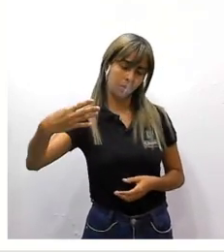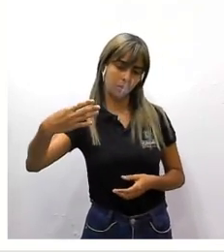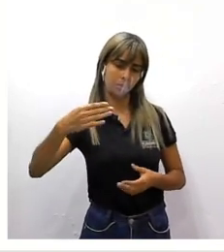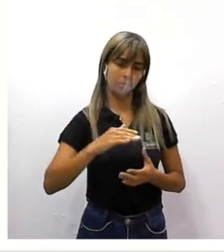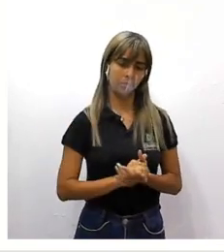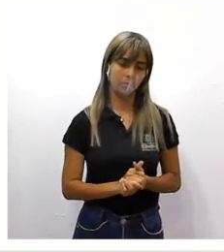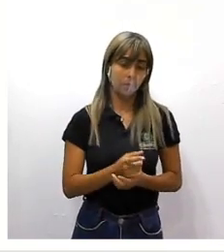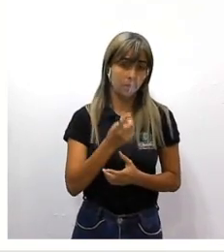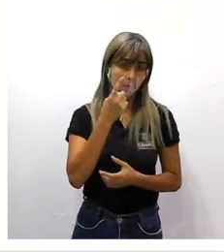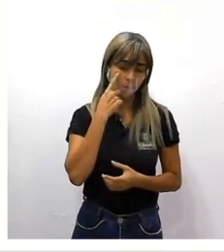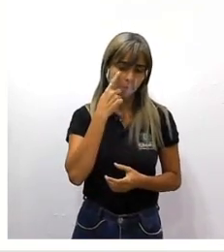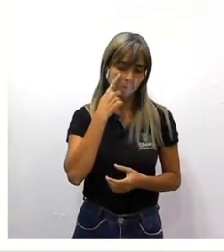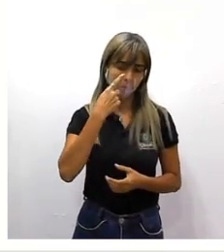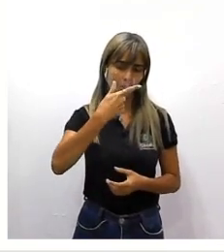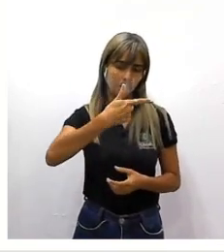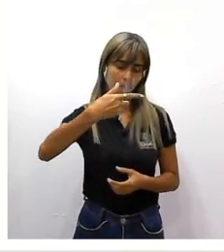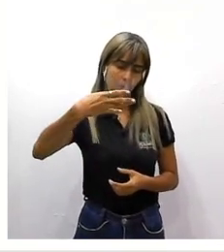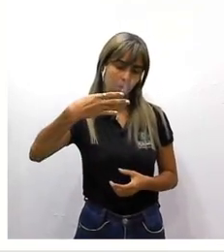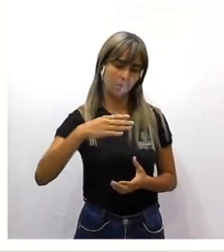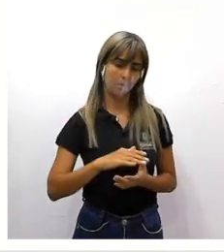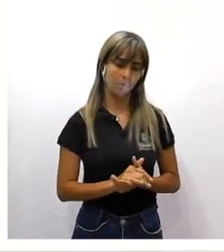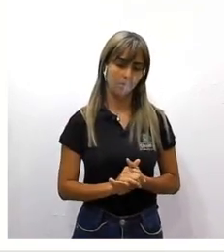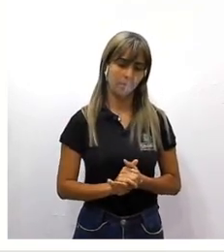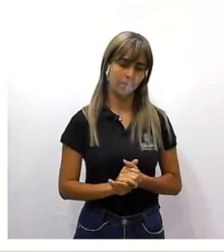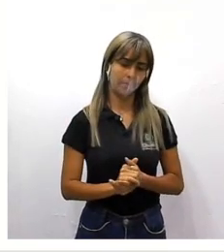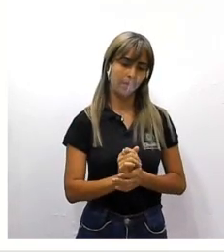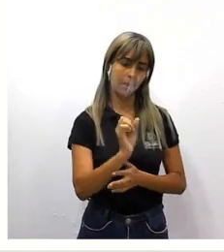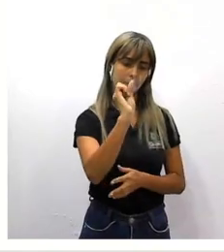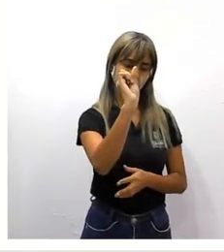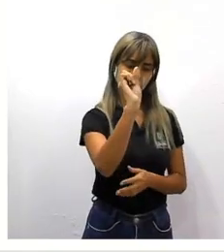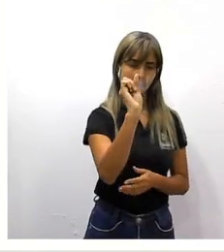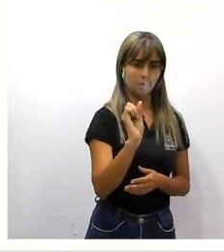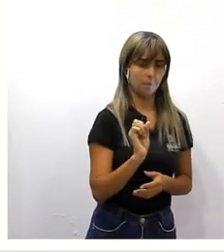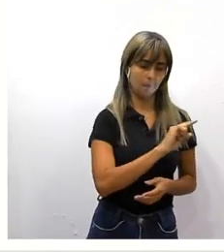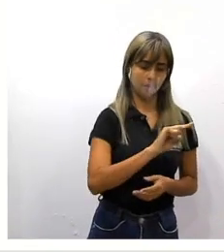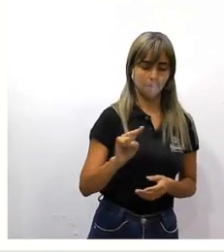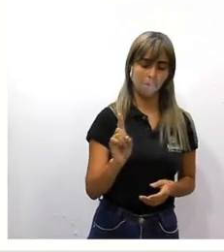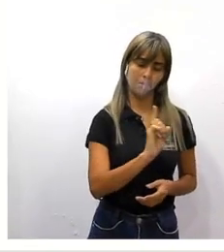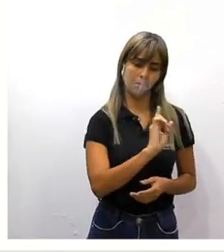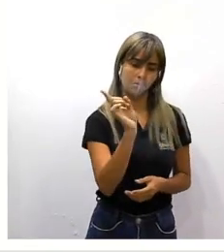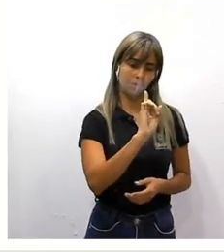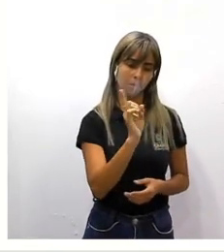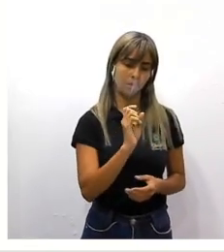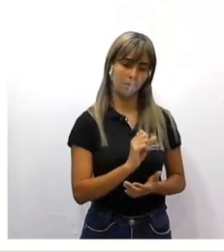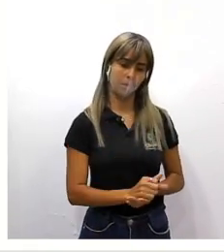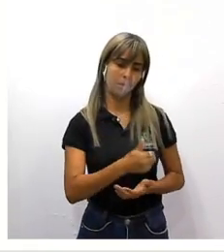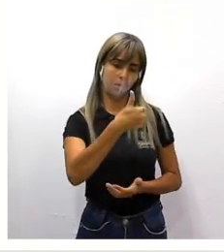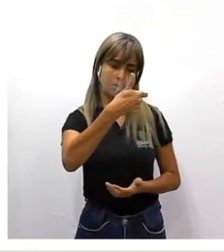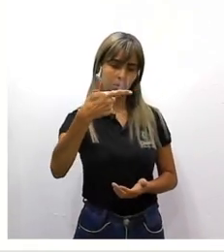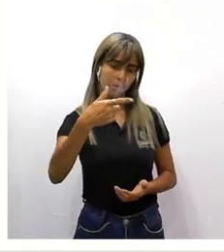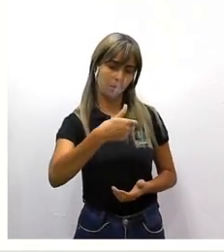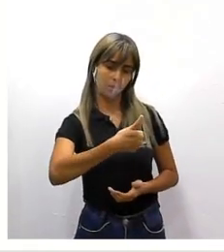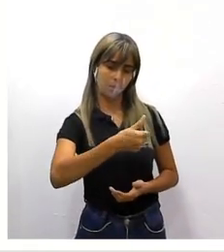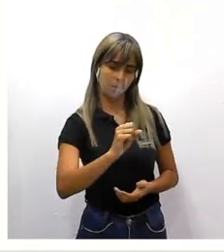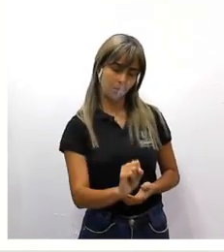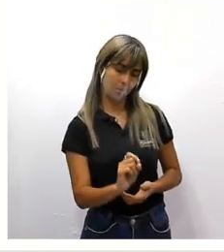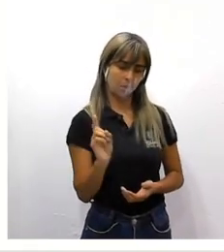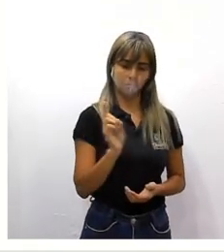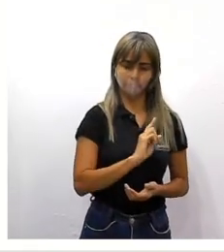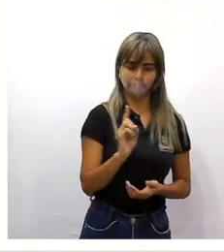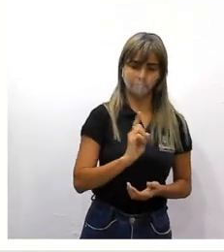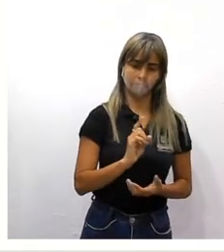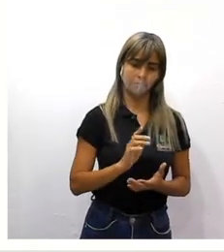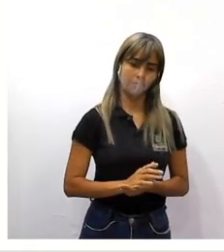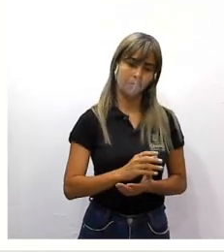24. Vê se tem algum comum antes. Ó, 6 embaixo não tem 6. 12 embaixo não tem 12. 18 embaixo não tem